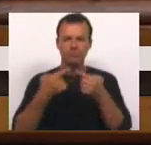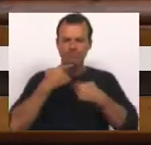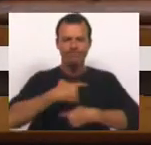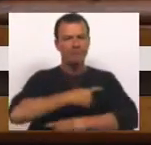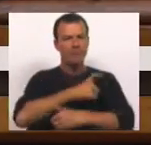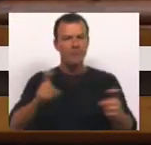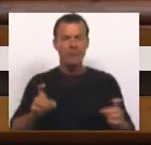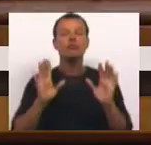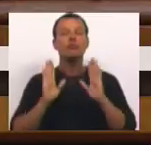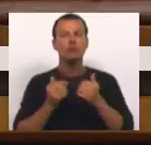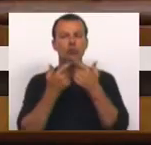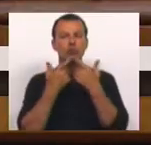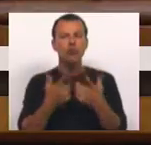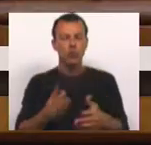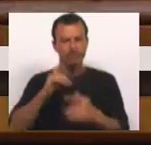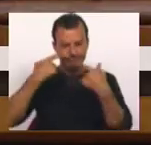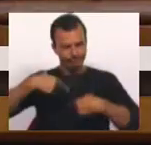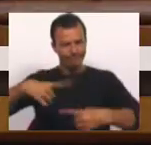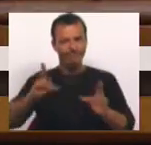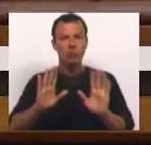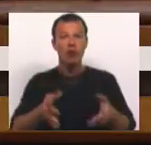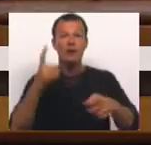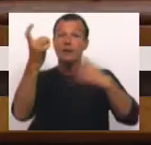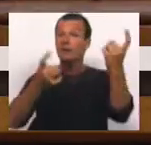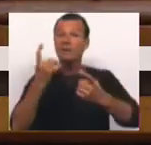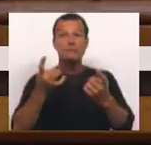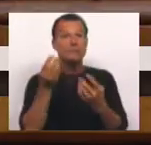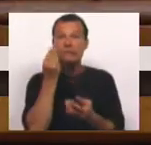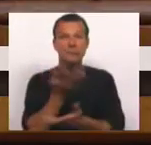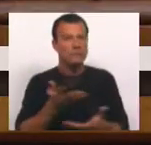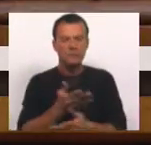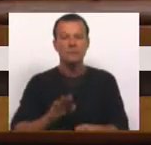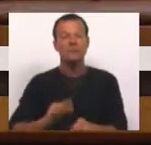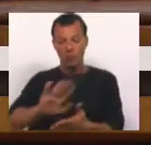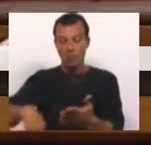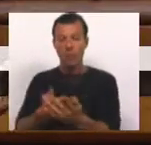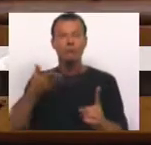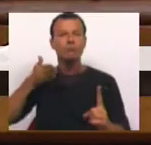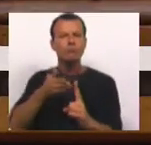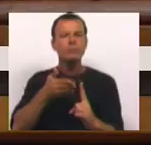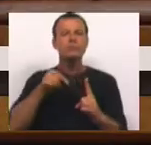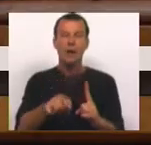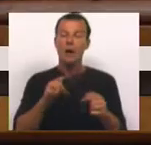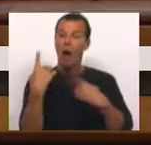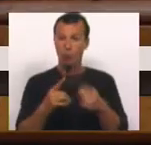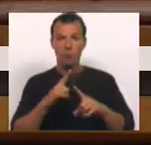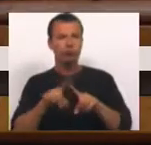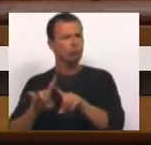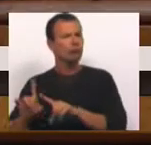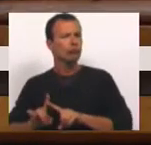estão formalmente apresentados e onde a reflexão já se faz com base nas propostas concretas e diferenciadas em alguns